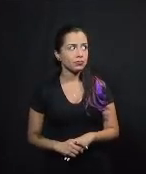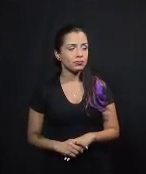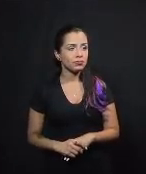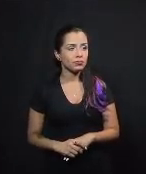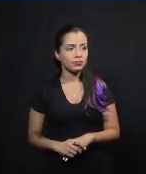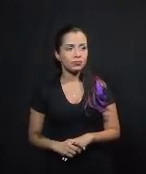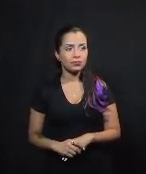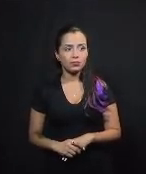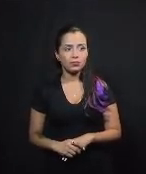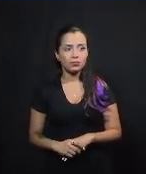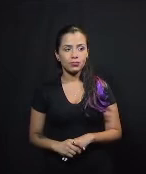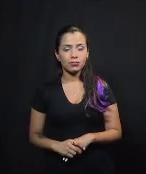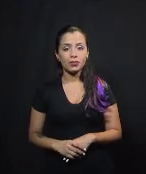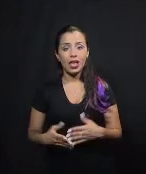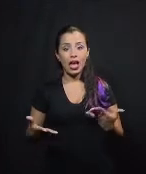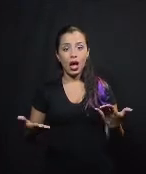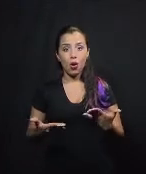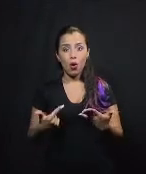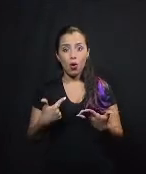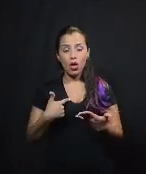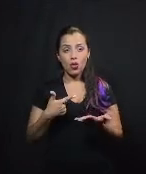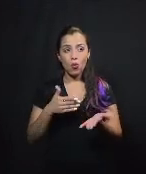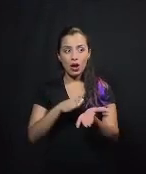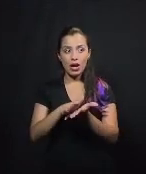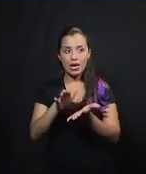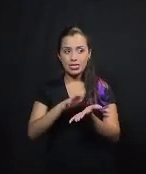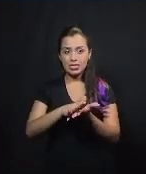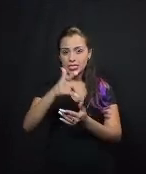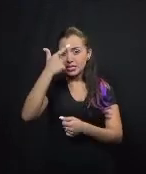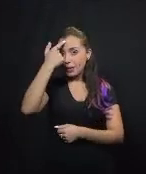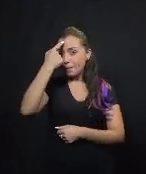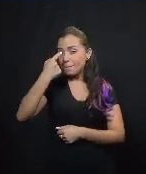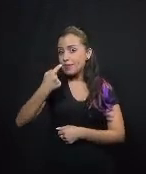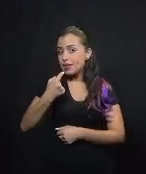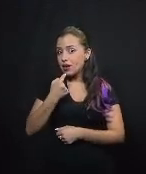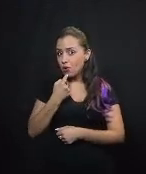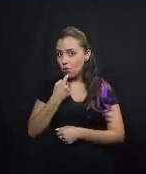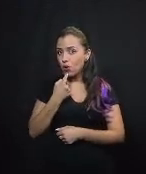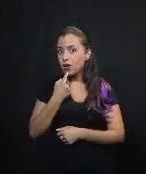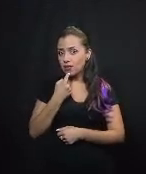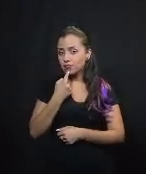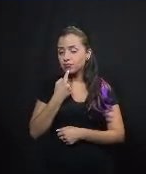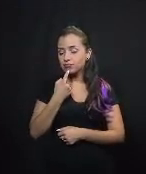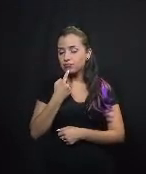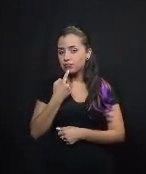eu gastei meia hora. Seria isso, um pouco mais? Então,